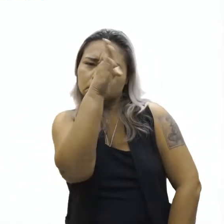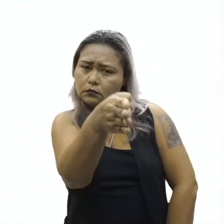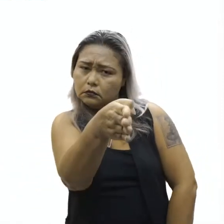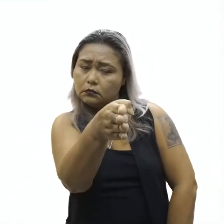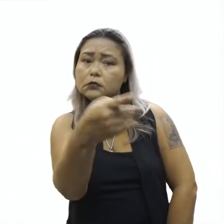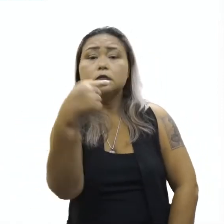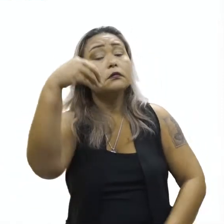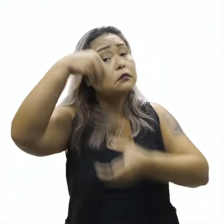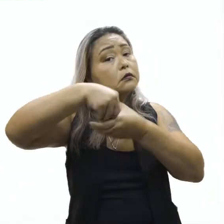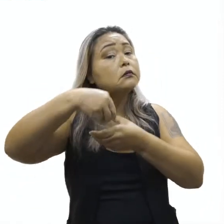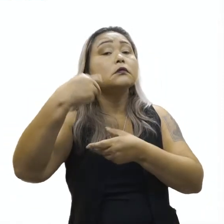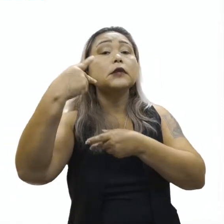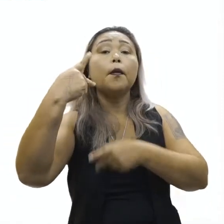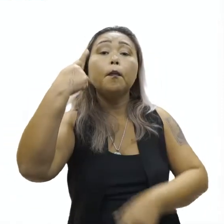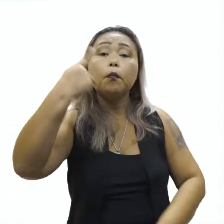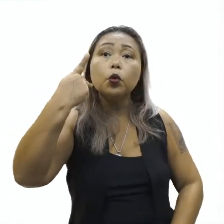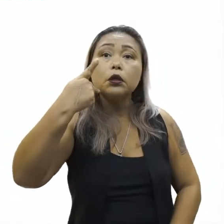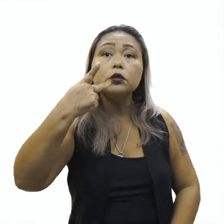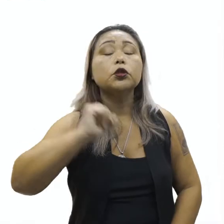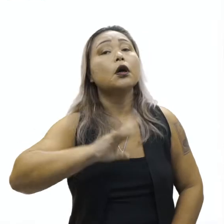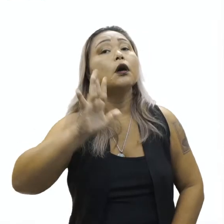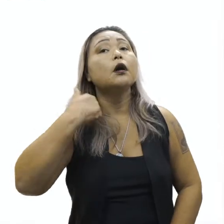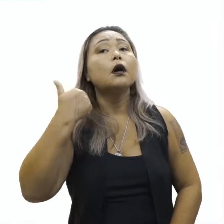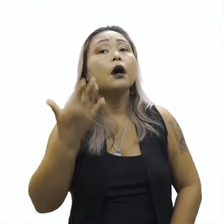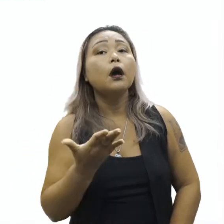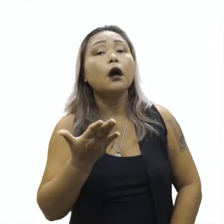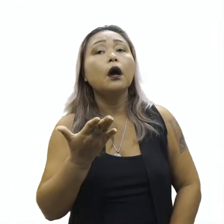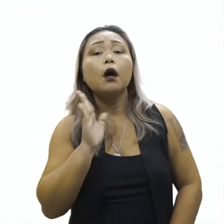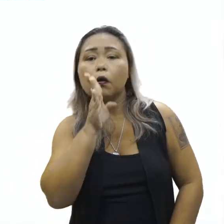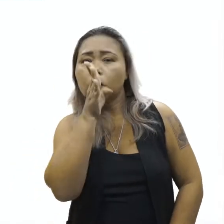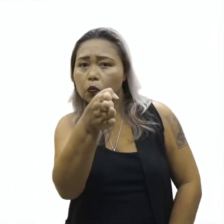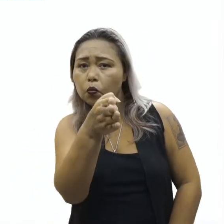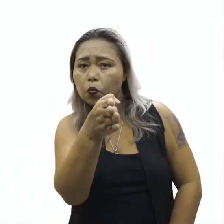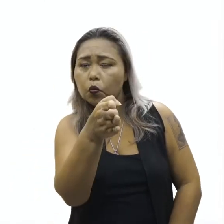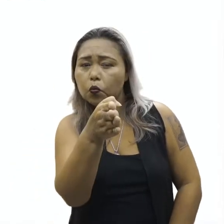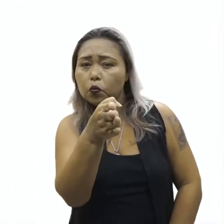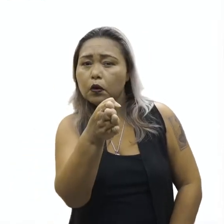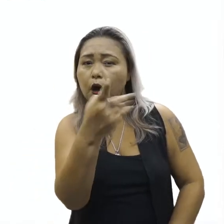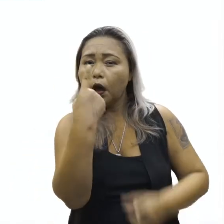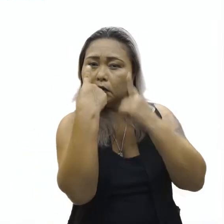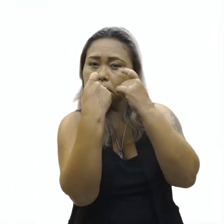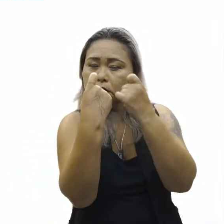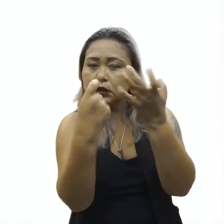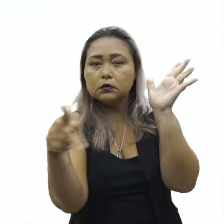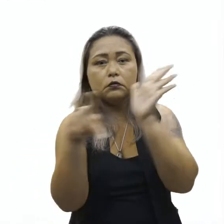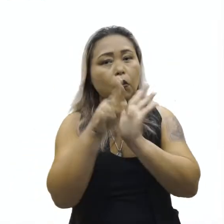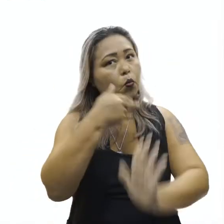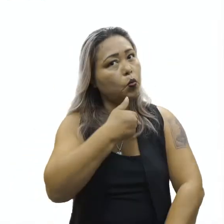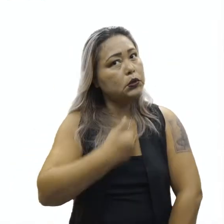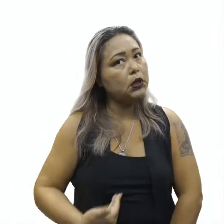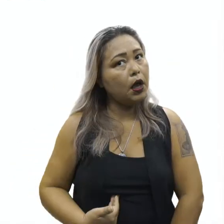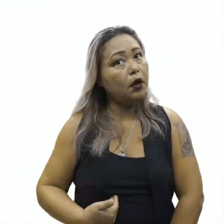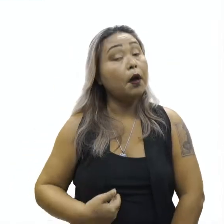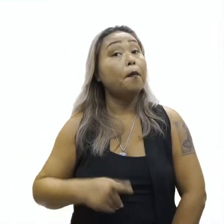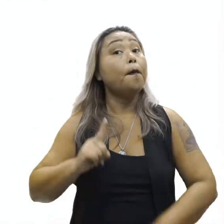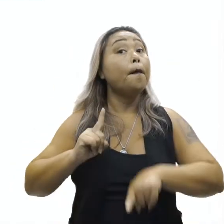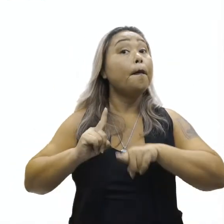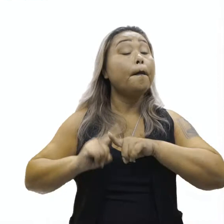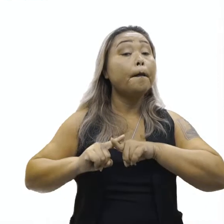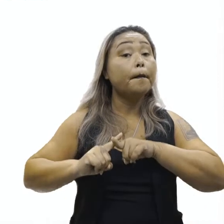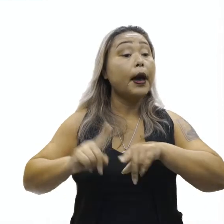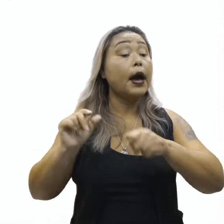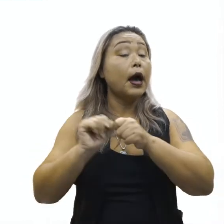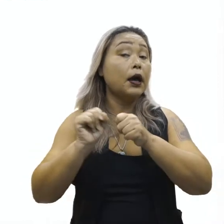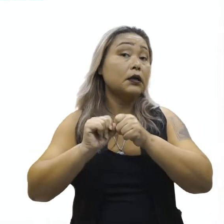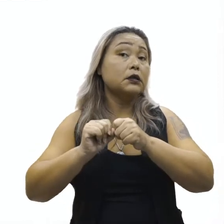diretamente, principalmente, né, com relação aos interesses do Estado. Então, na prática, a democracia direta